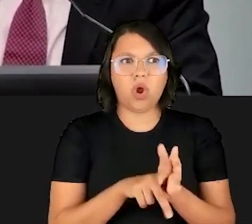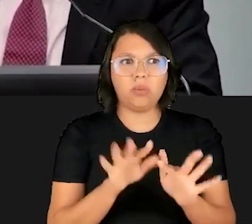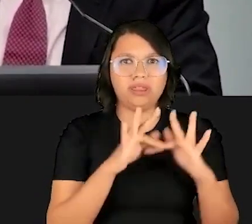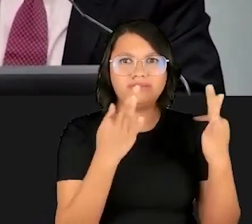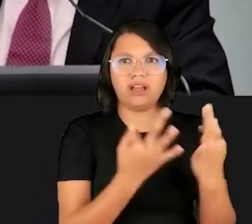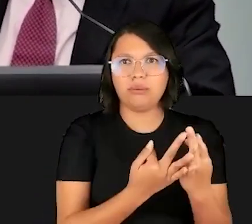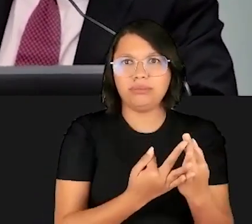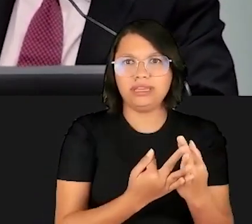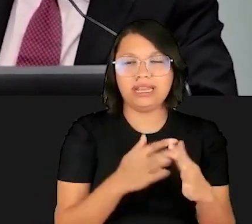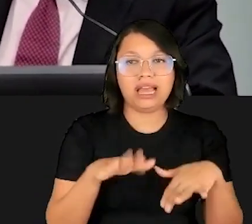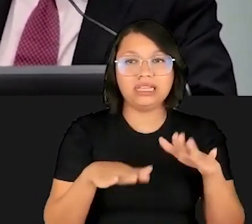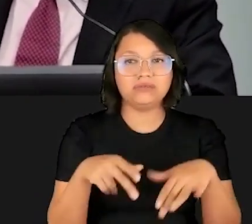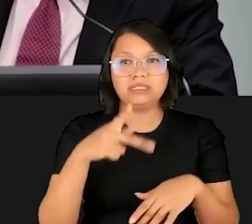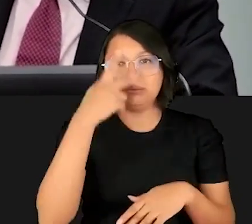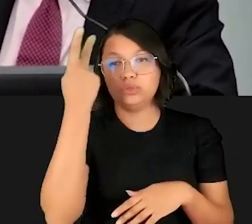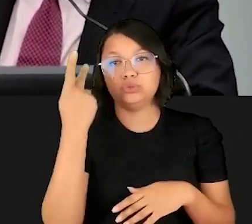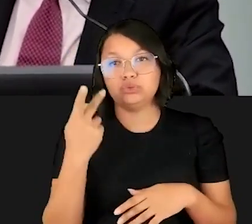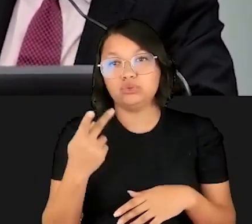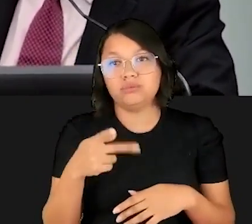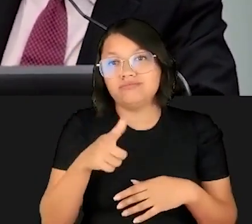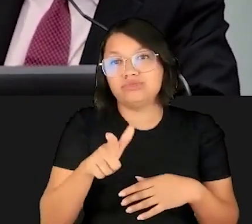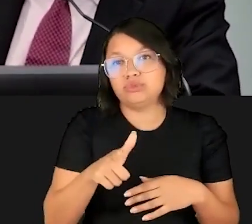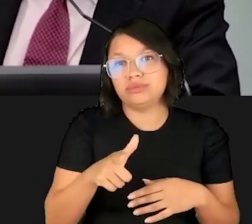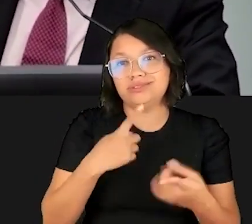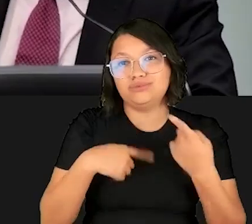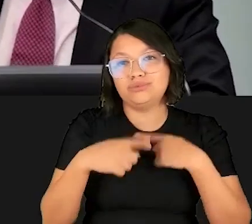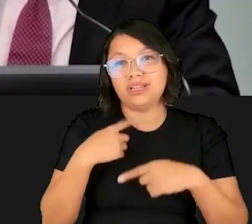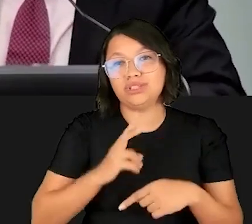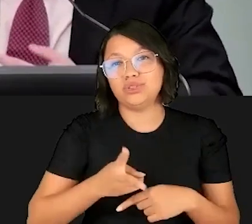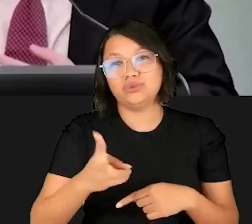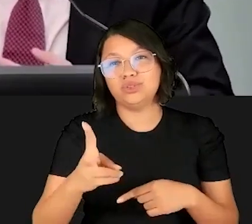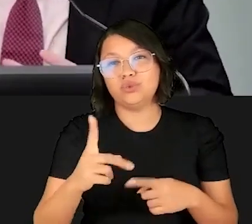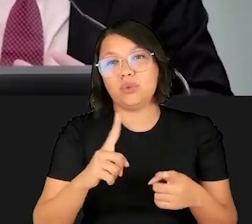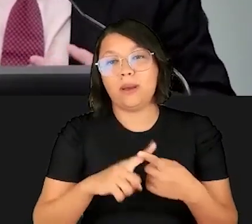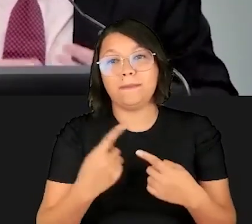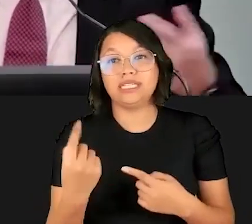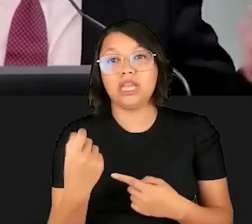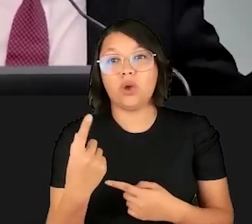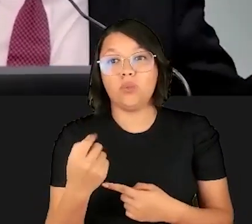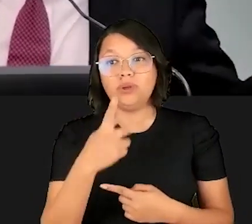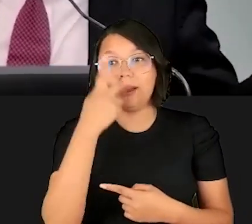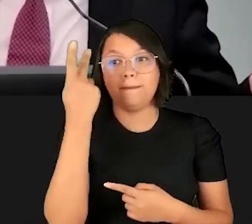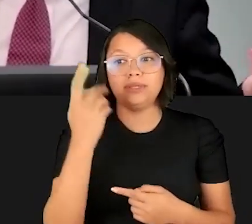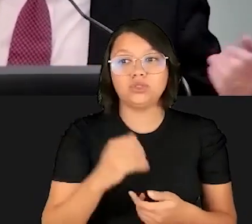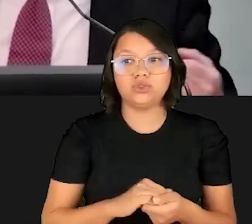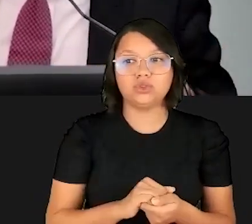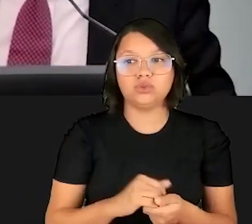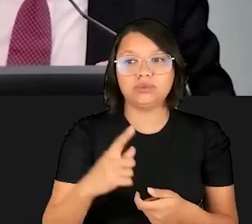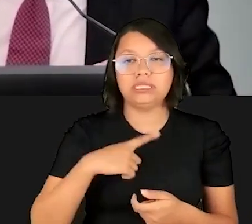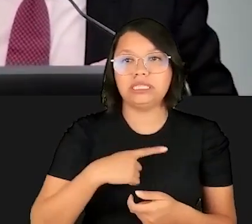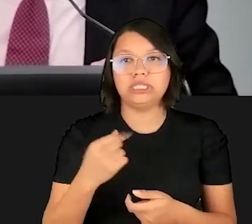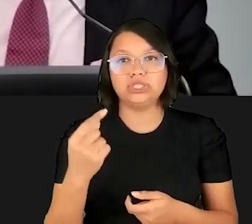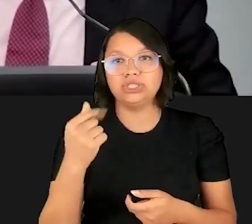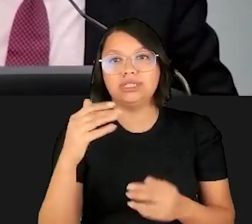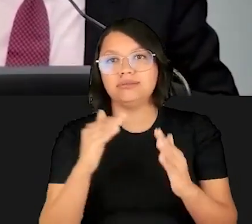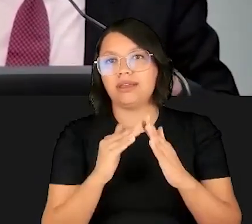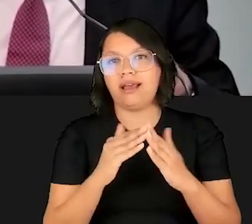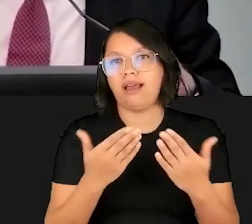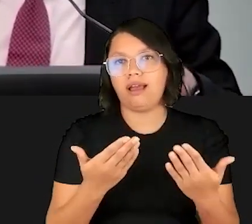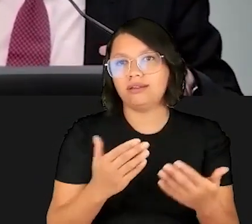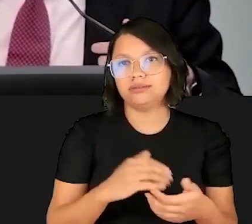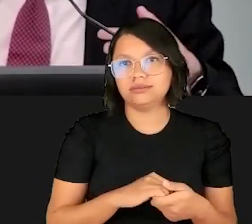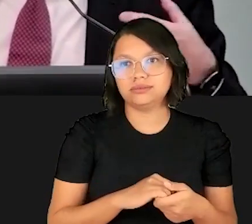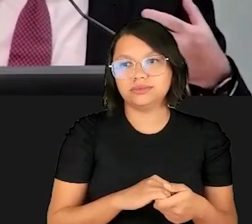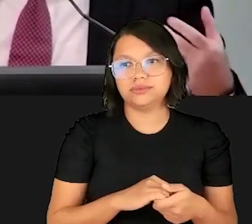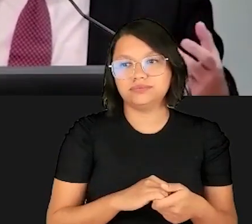tem necessariamente vontade de continuar, mas ele é o único ganhador de recurso na casa, ou